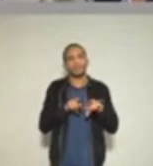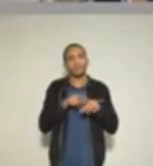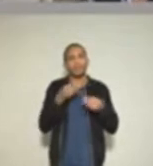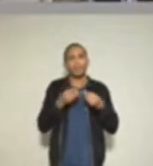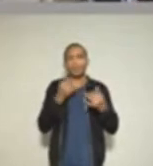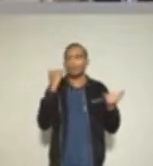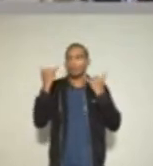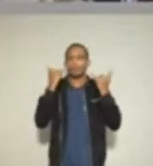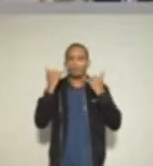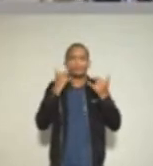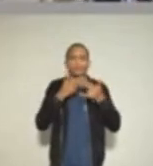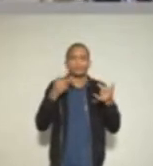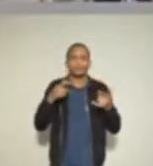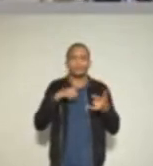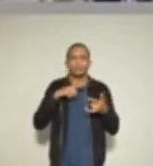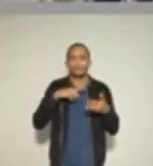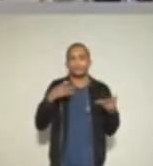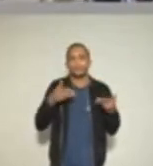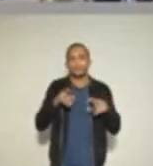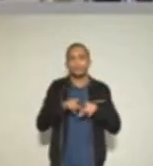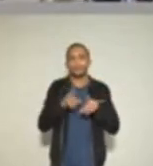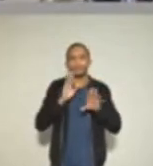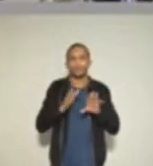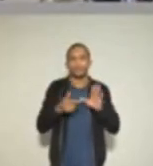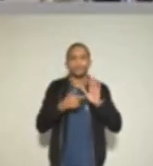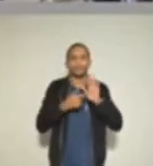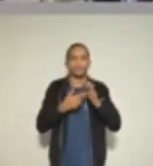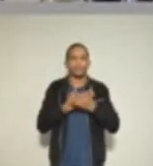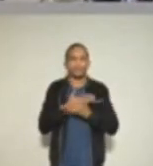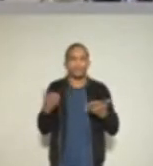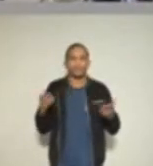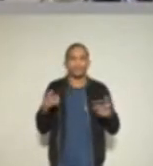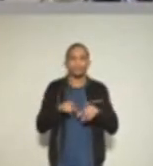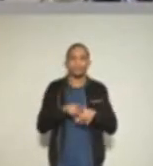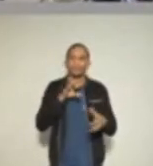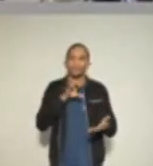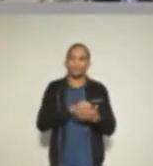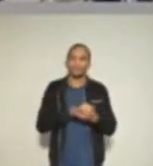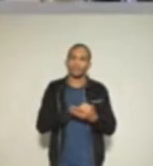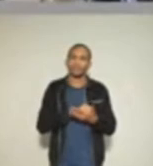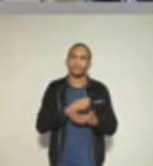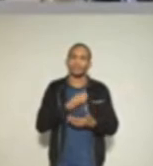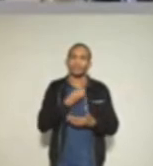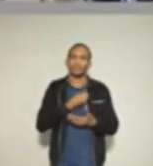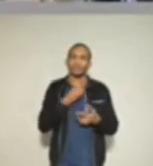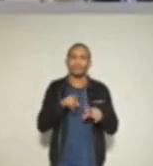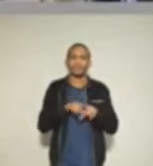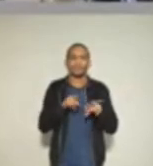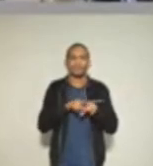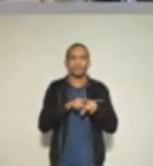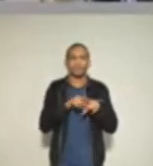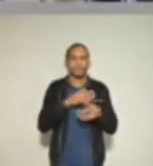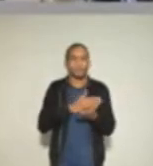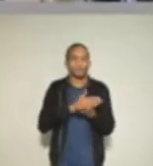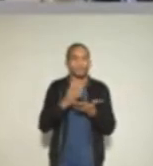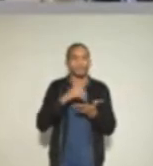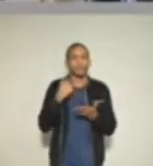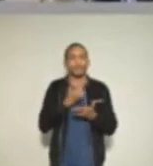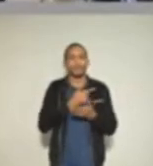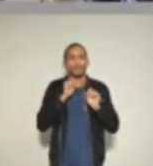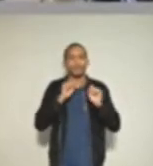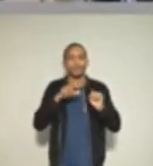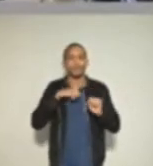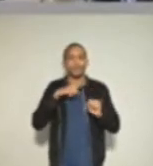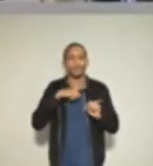conteúdo que nós vamos ter aqui, né, eu já deixaria registrada, né, esta introdução para que a gente possa